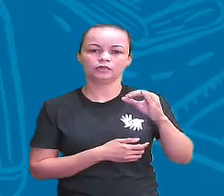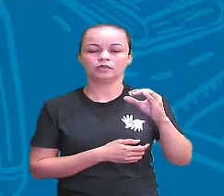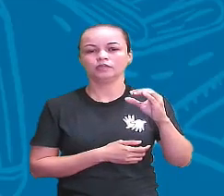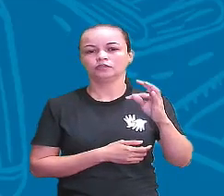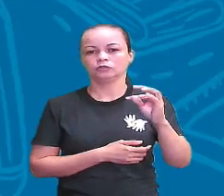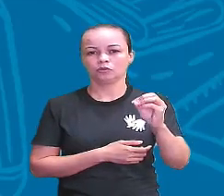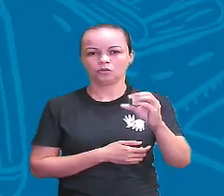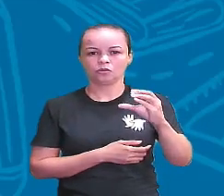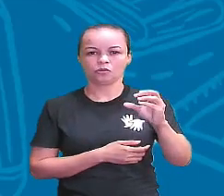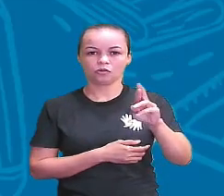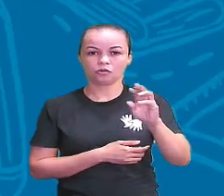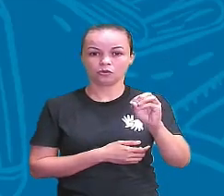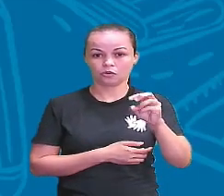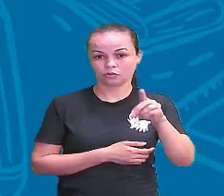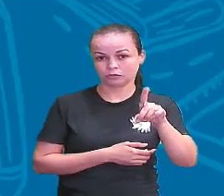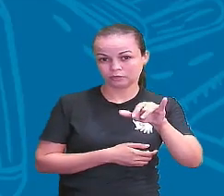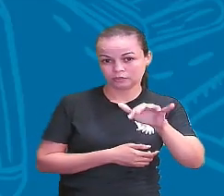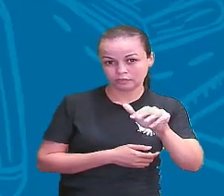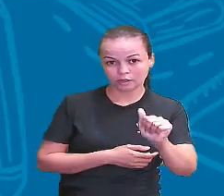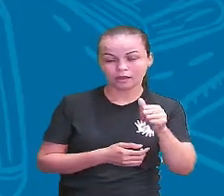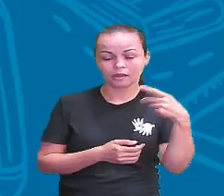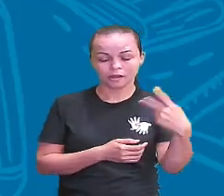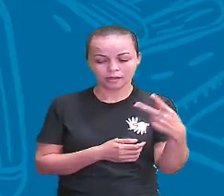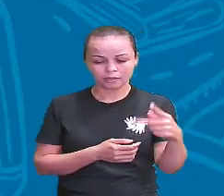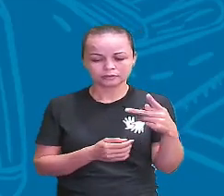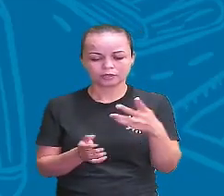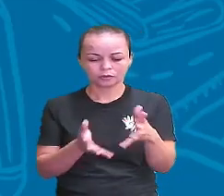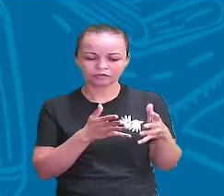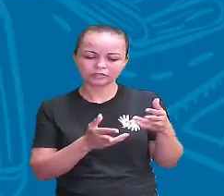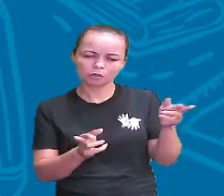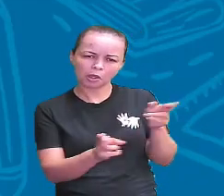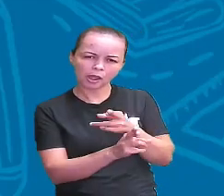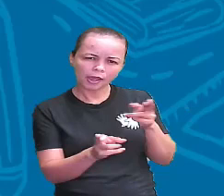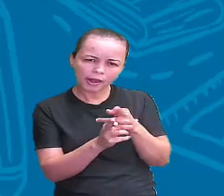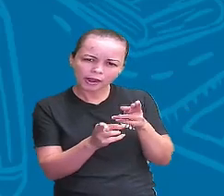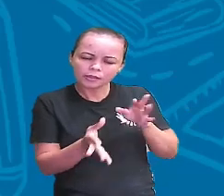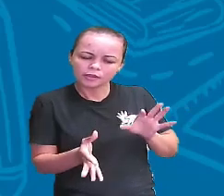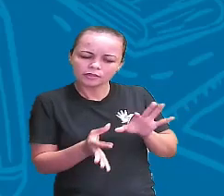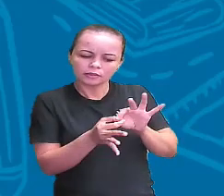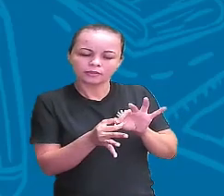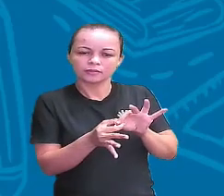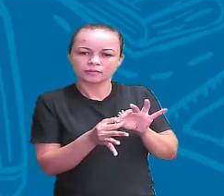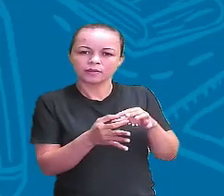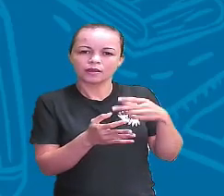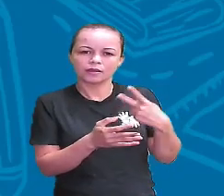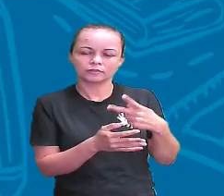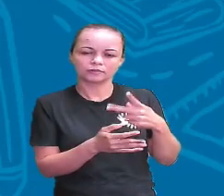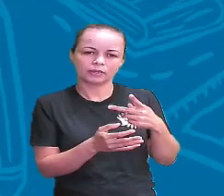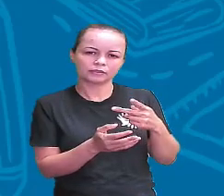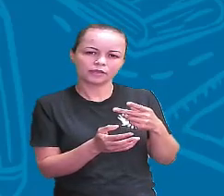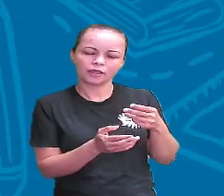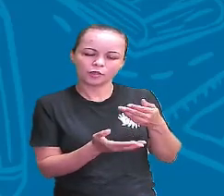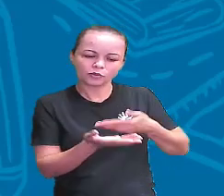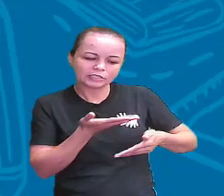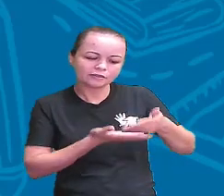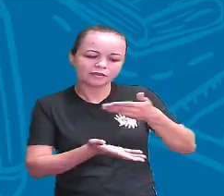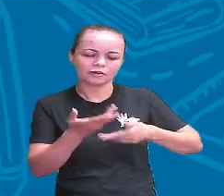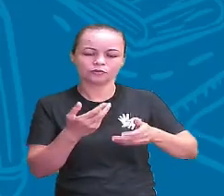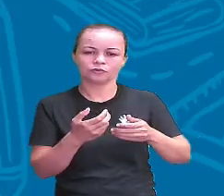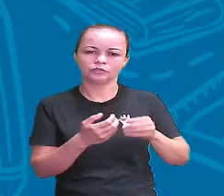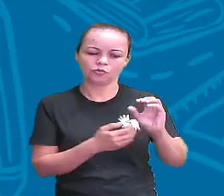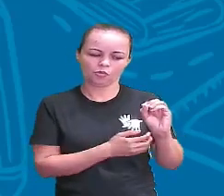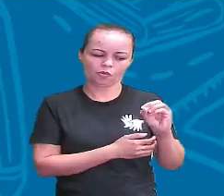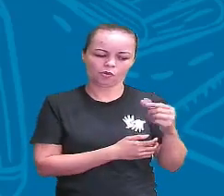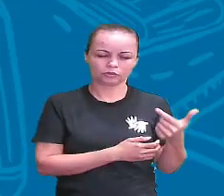bateria energética, que vai ter uma função íntima, vai ter uma relação íntima para fazer o diálogo entre o